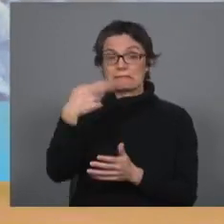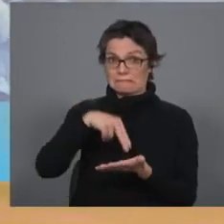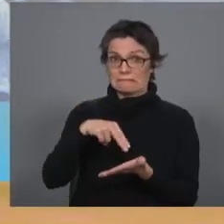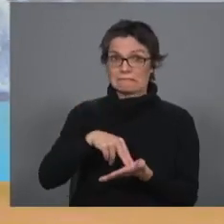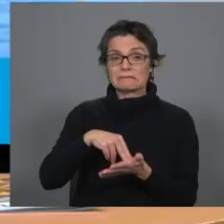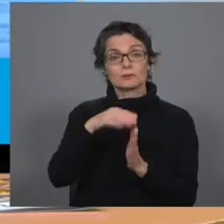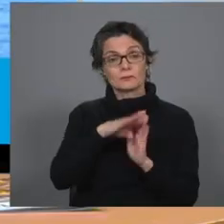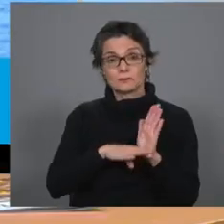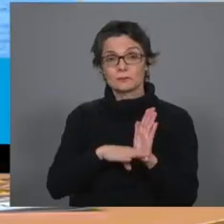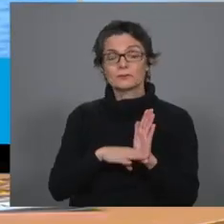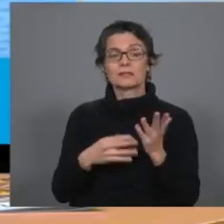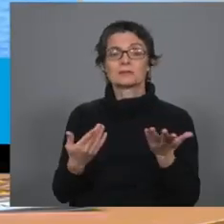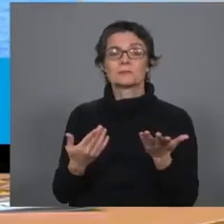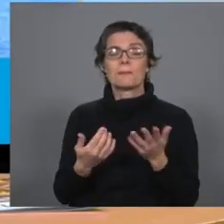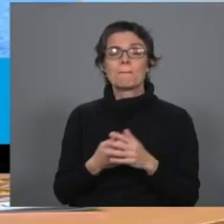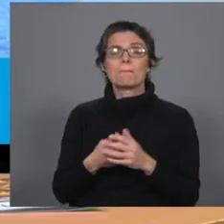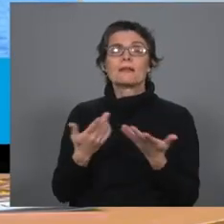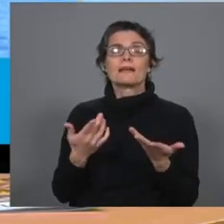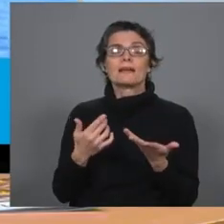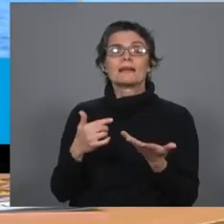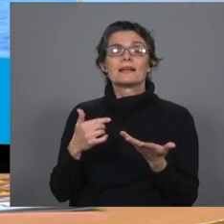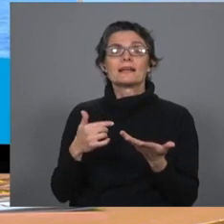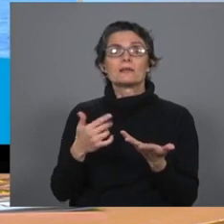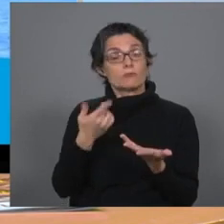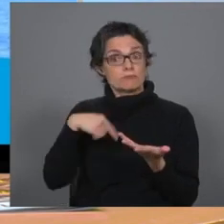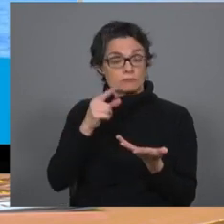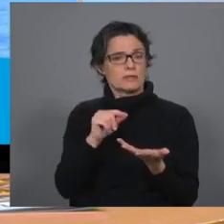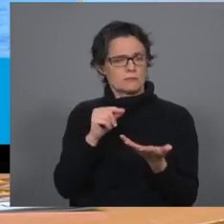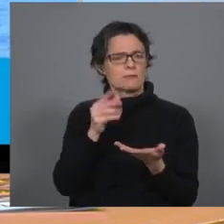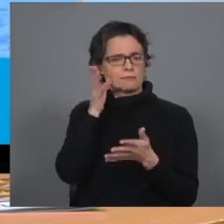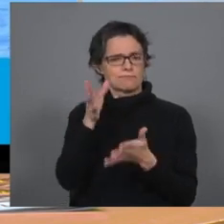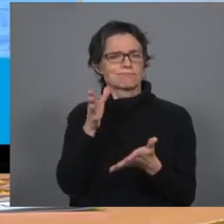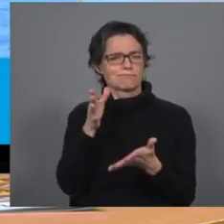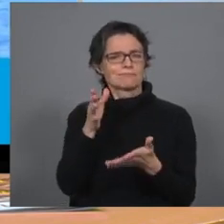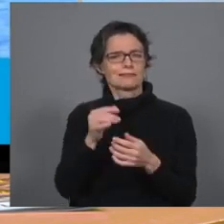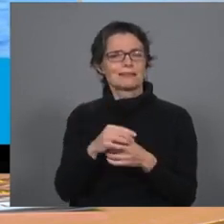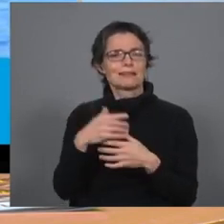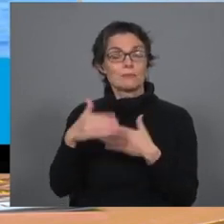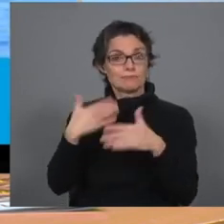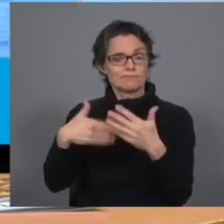presença hoje aqui entre nós e continuamos também atentos aos números que vão saindo